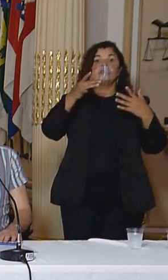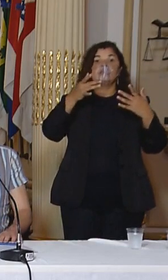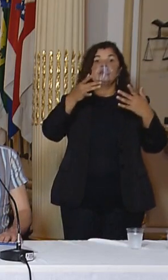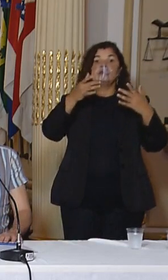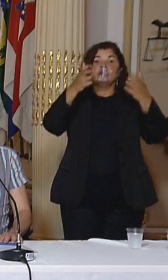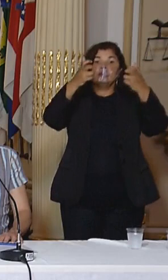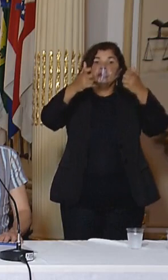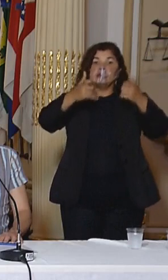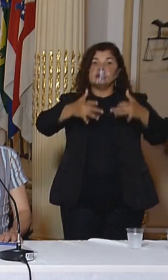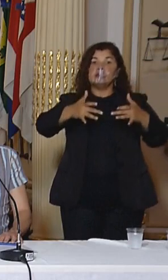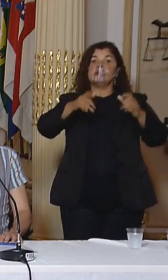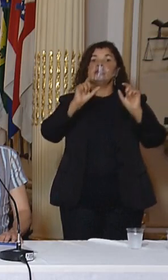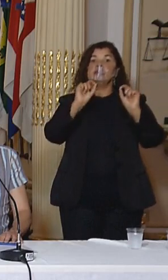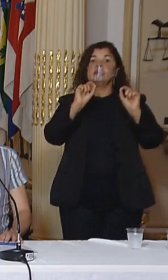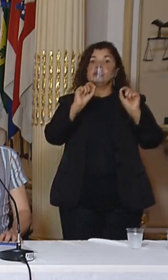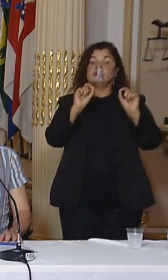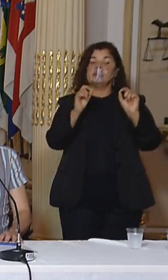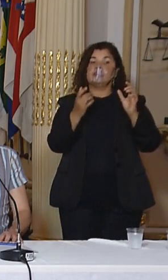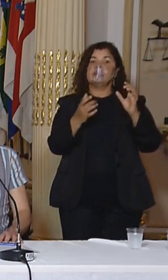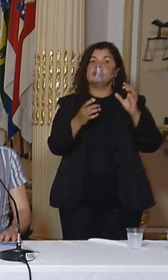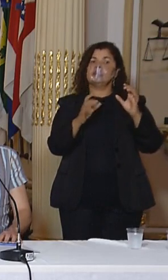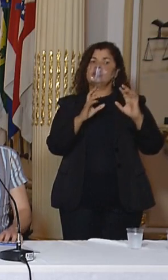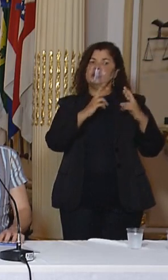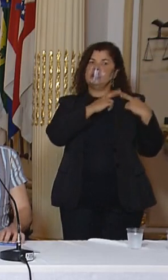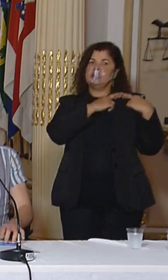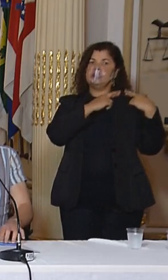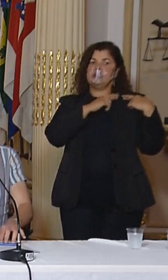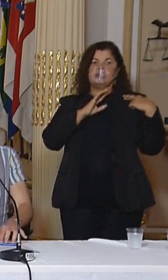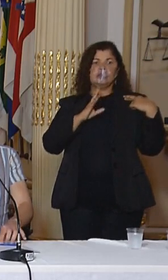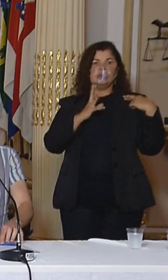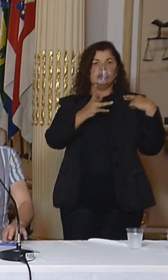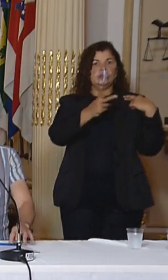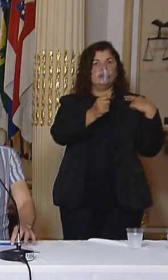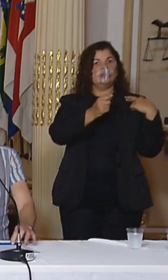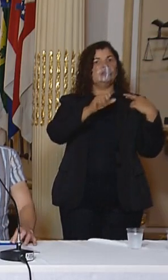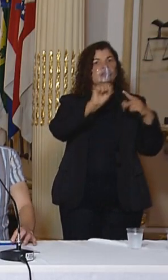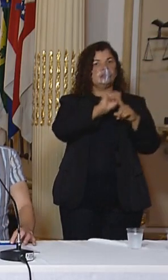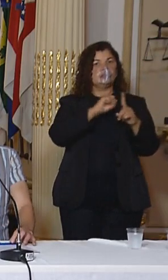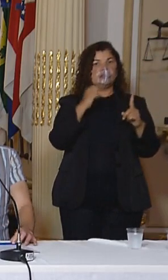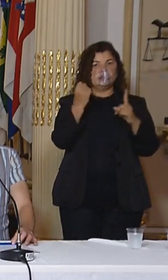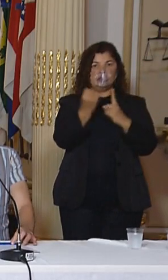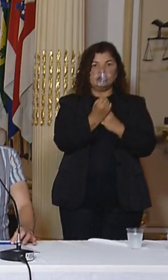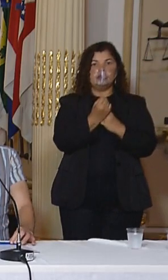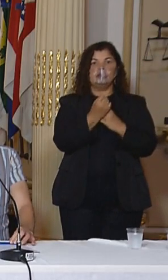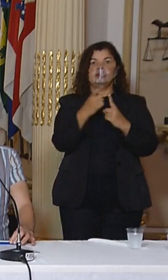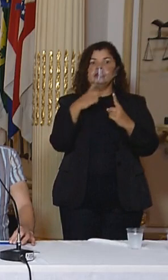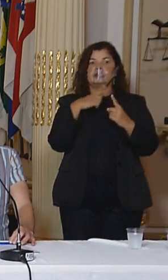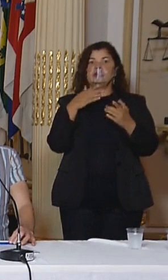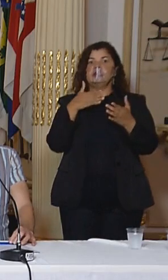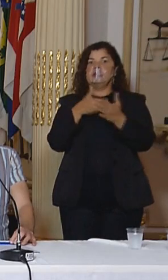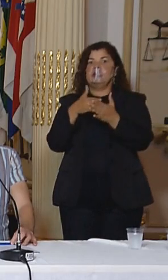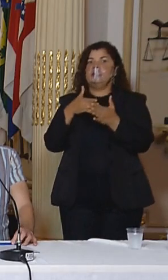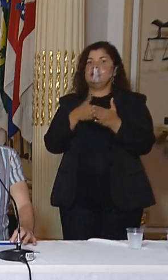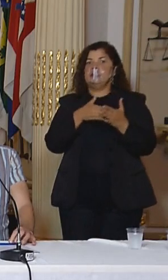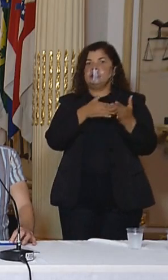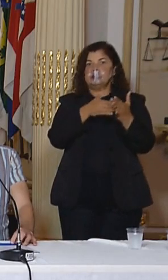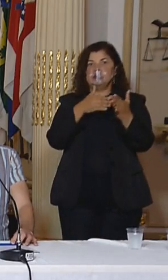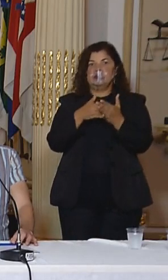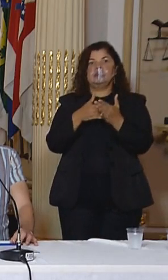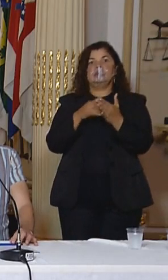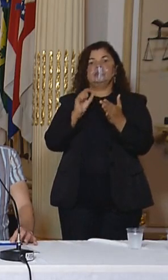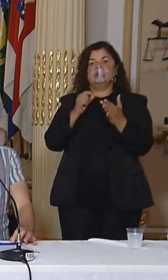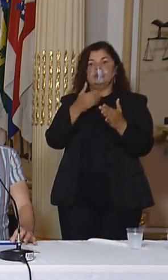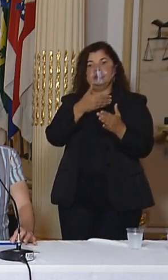que essa corresponsabilização é de todos, absolutamente todos na sociedade. Existe um limite para aquilo que pode ser feito pelo poder